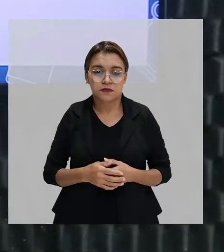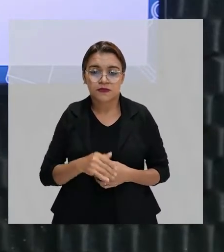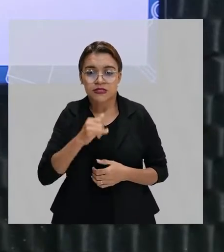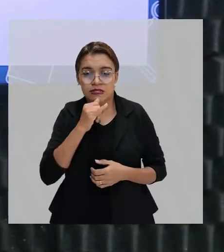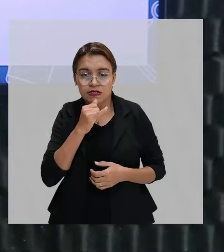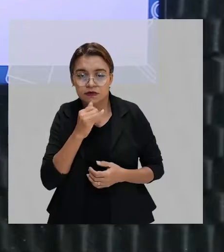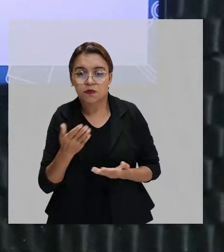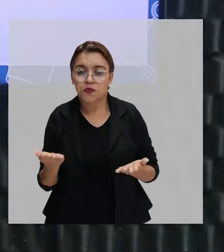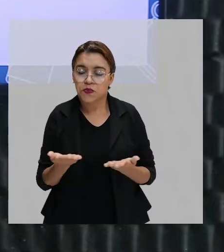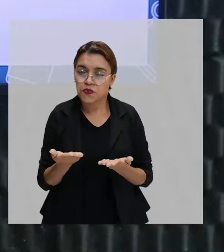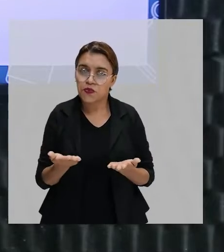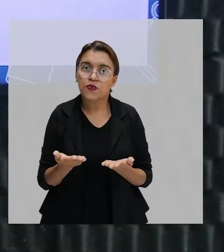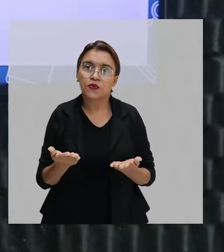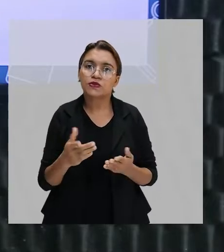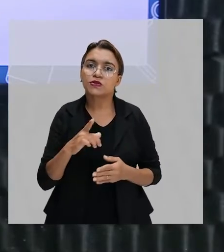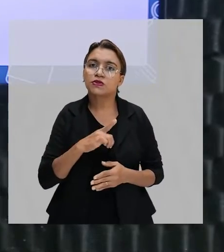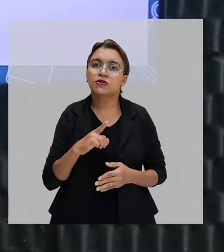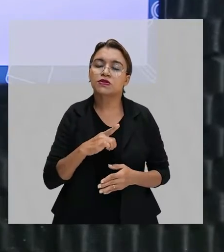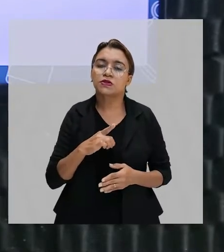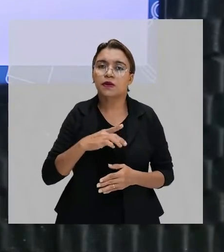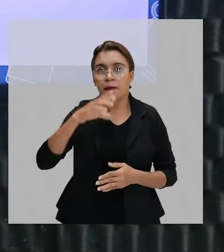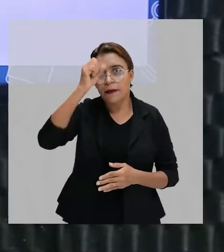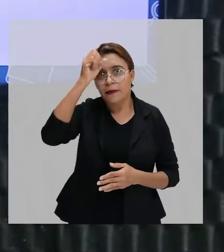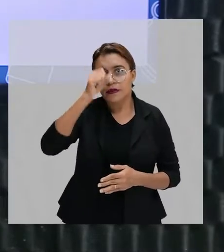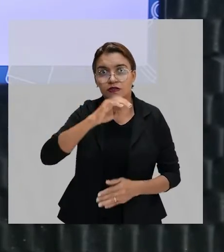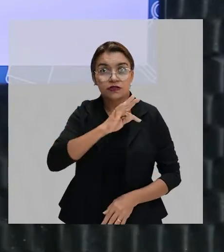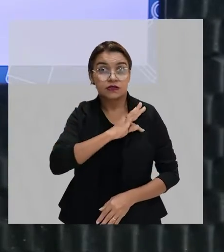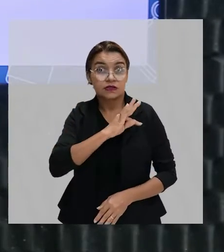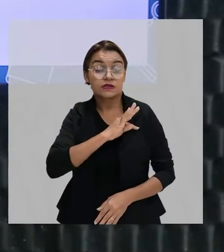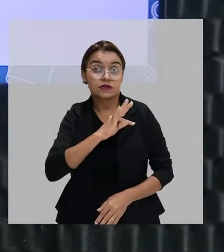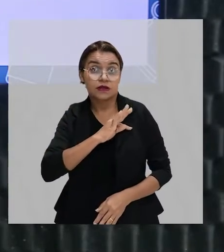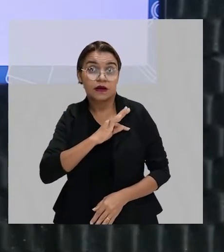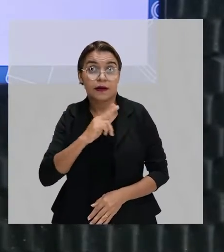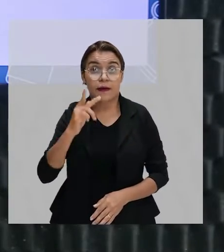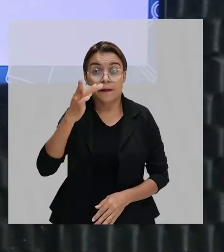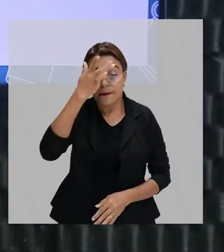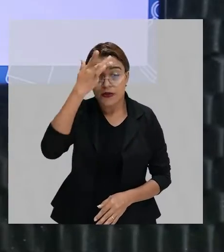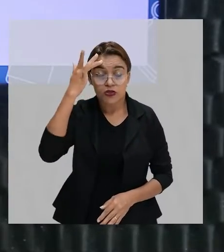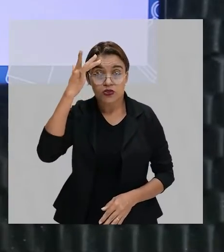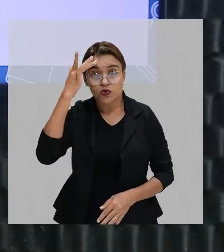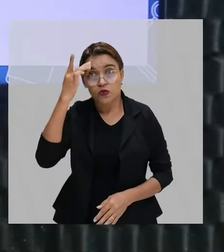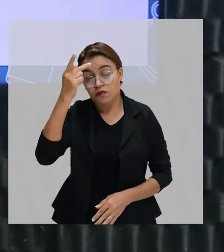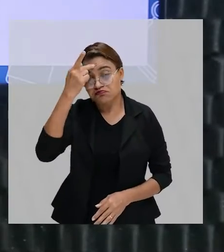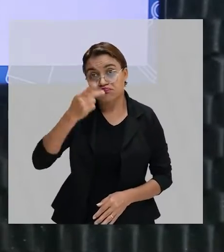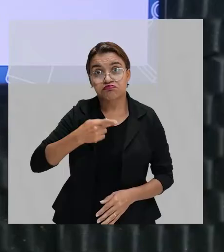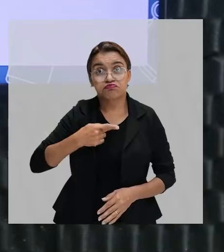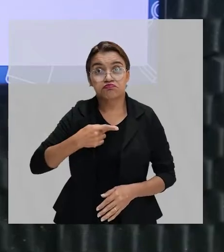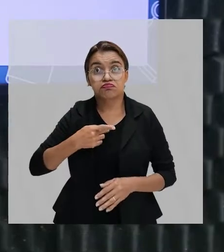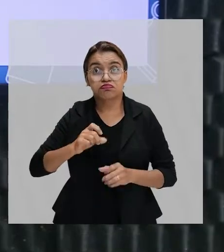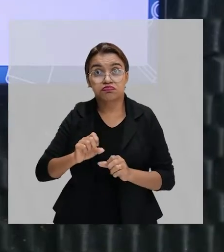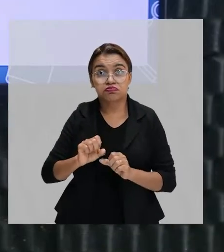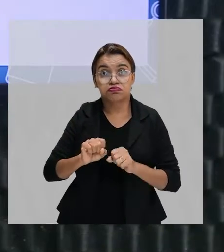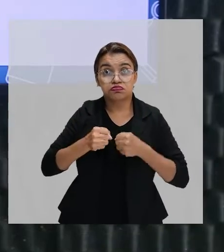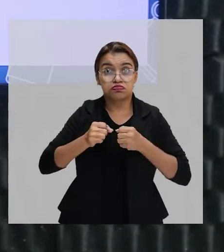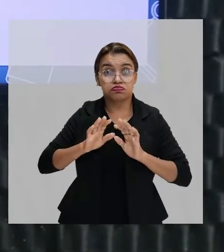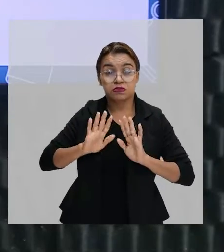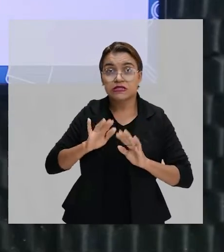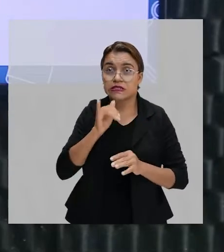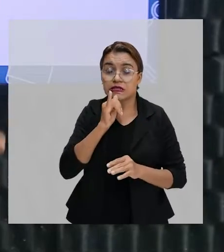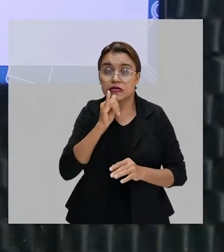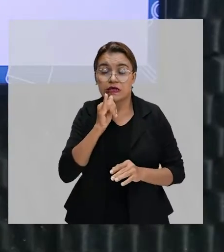na atualidade ao aprendizado de técnicas para o indivíduo se defender por exemplo de uma agressão